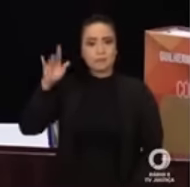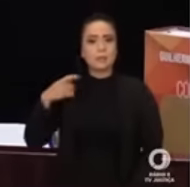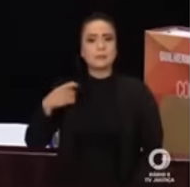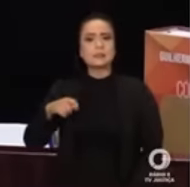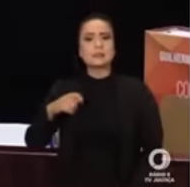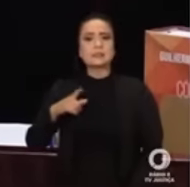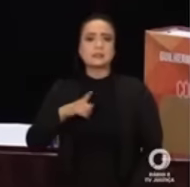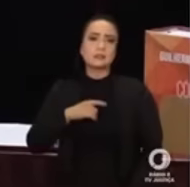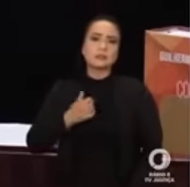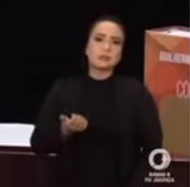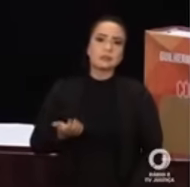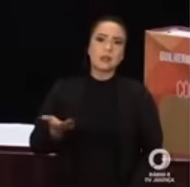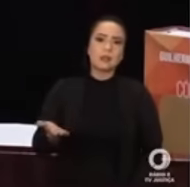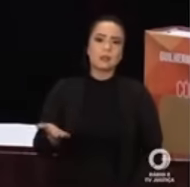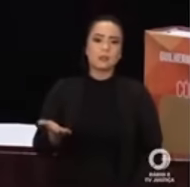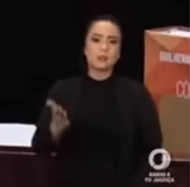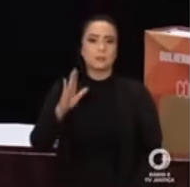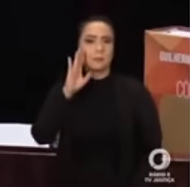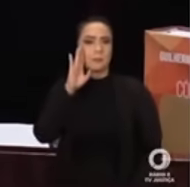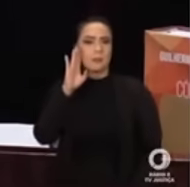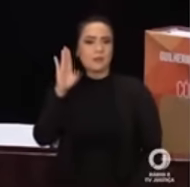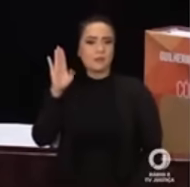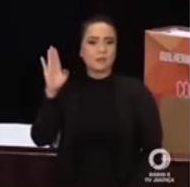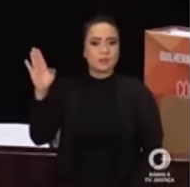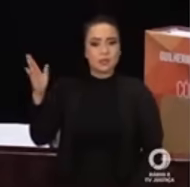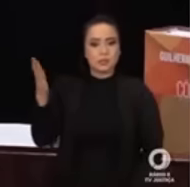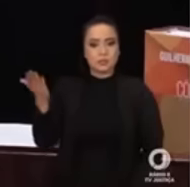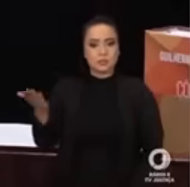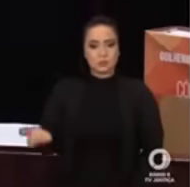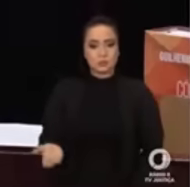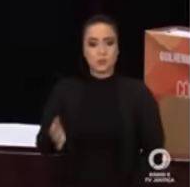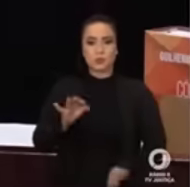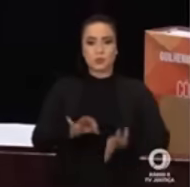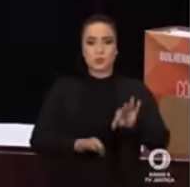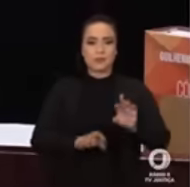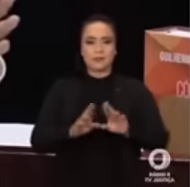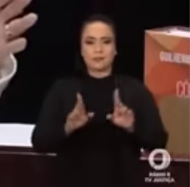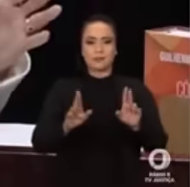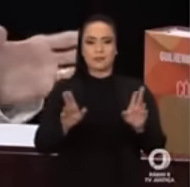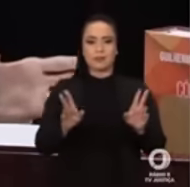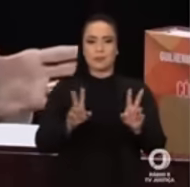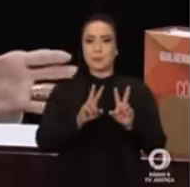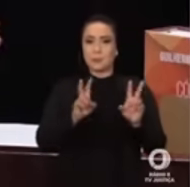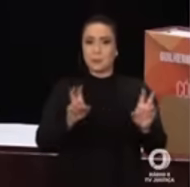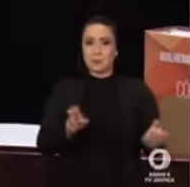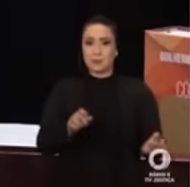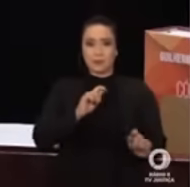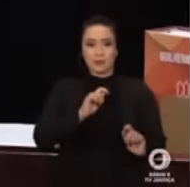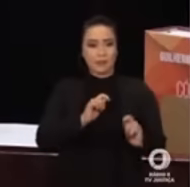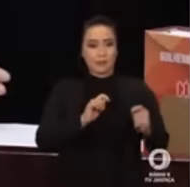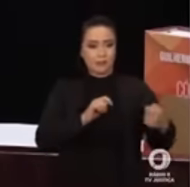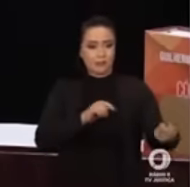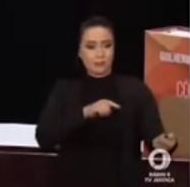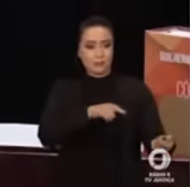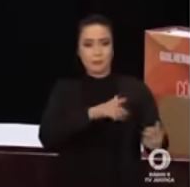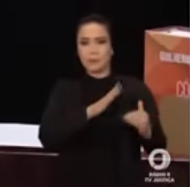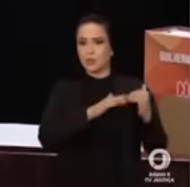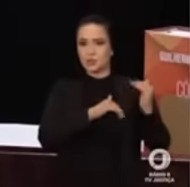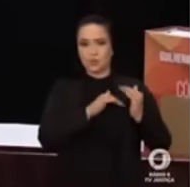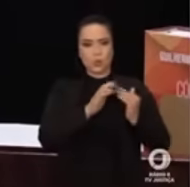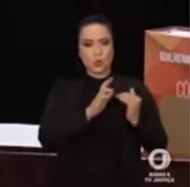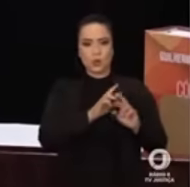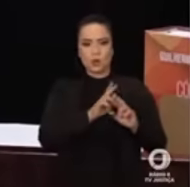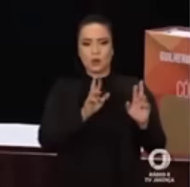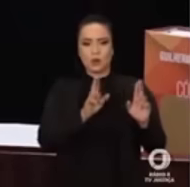a devida preferência, vamos dizer, no caso de julgamento, não de preferência em relação a quem praticou o quê. E por isso os julgamentos